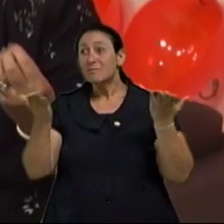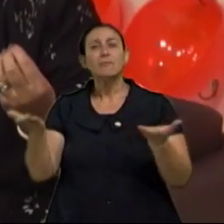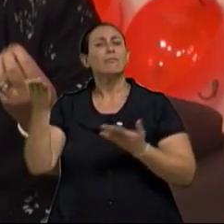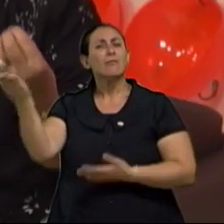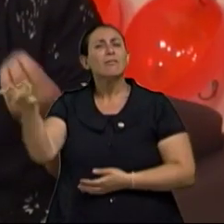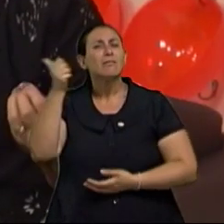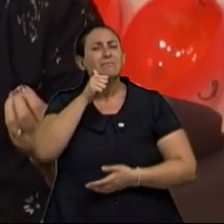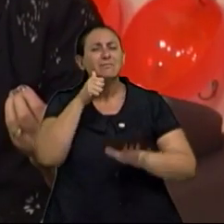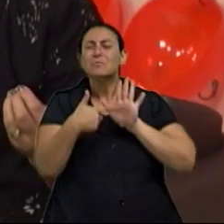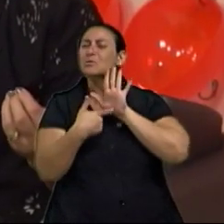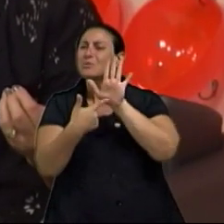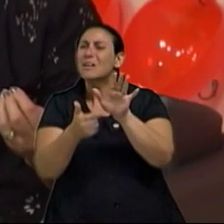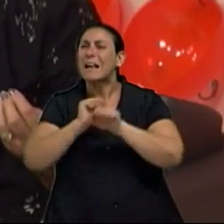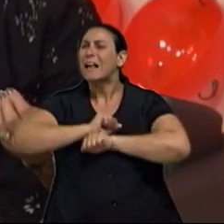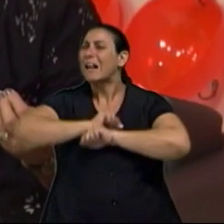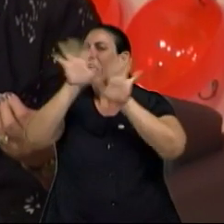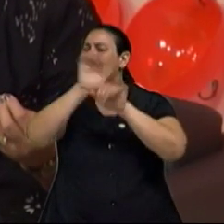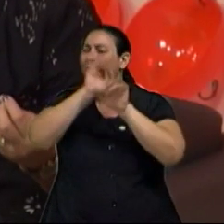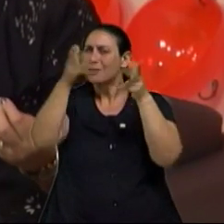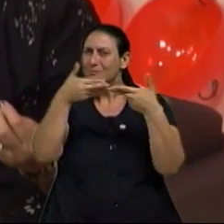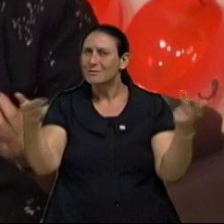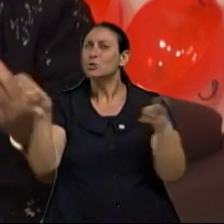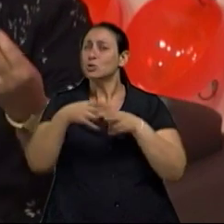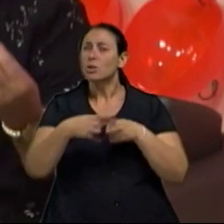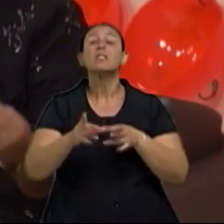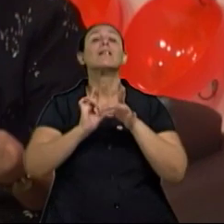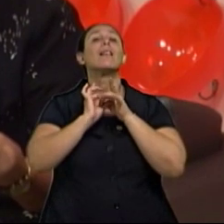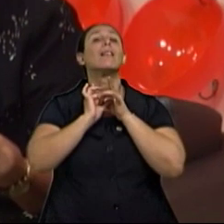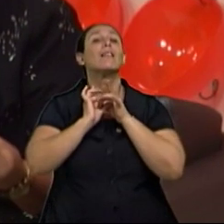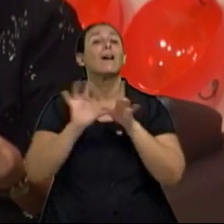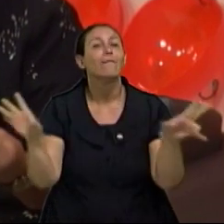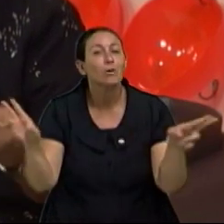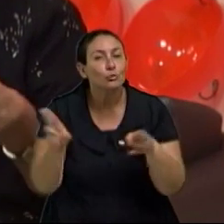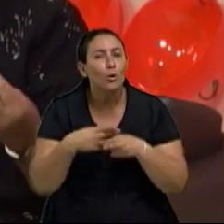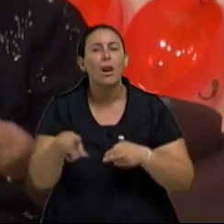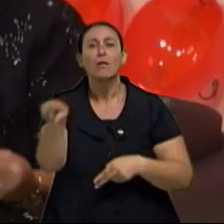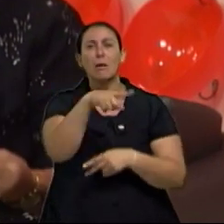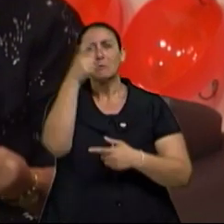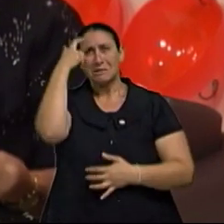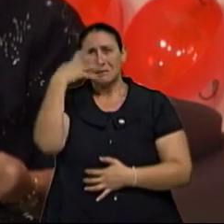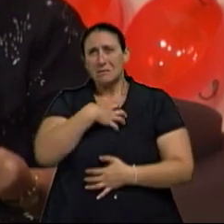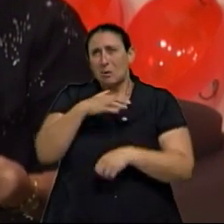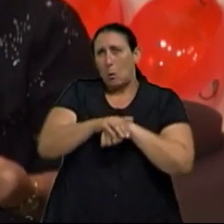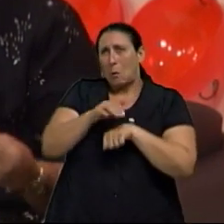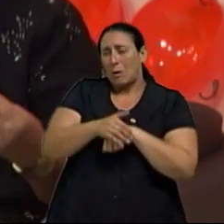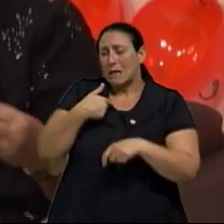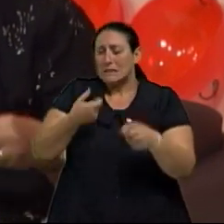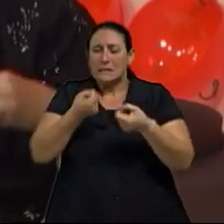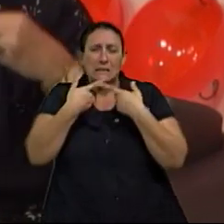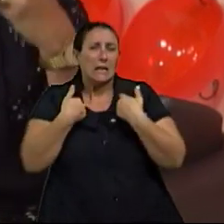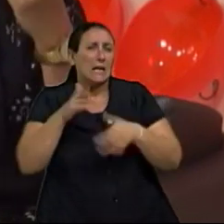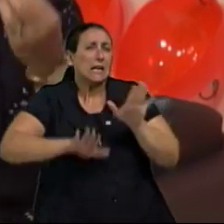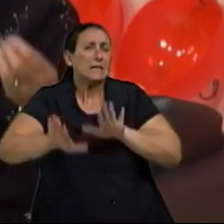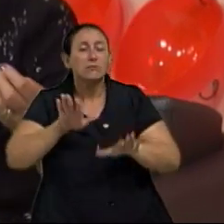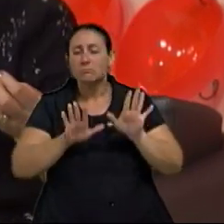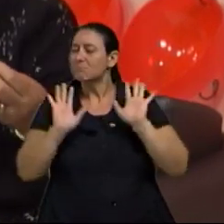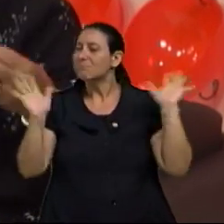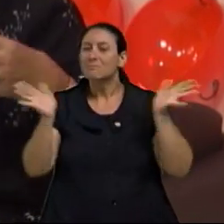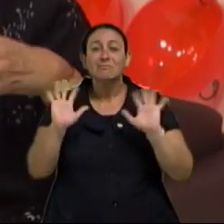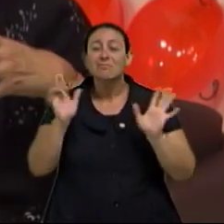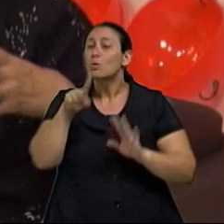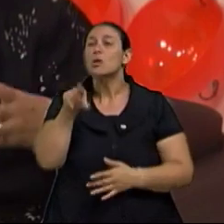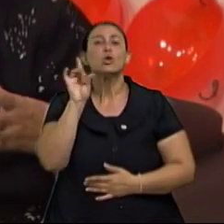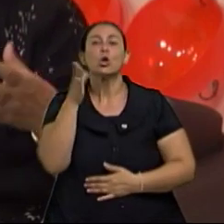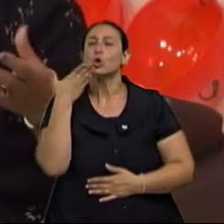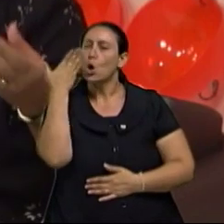trouxe esses esclarecimentos para que a gente coma chocolate sem culpa. E ao contrário até de que não é só um